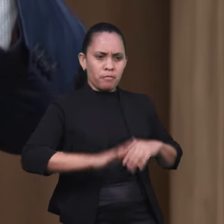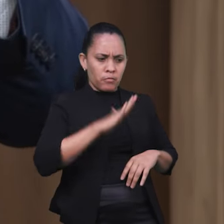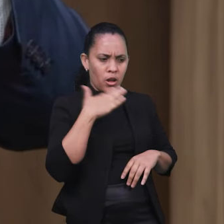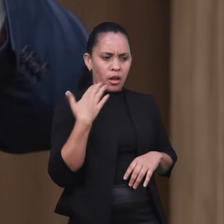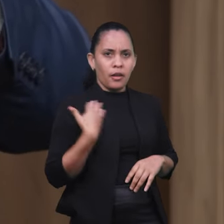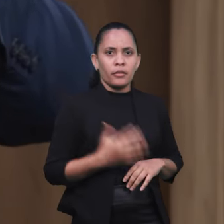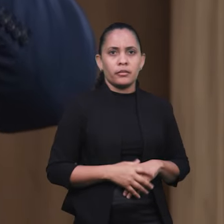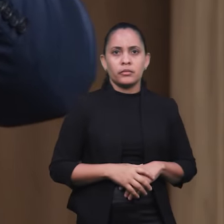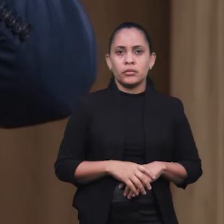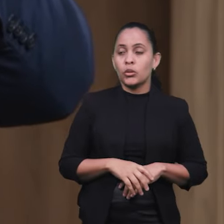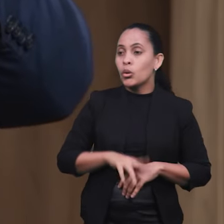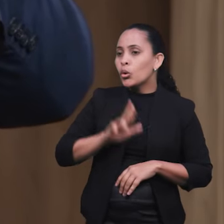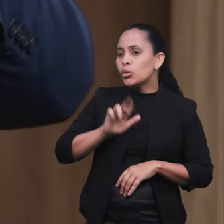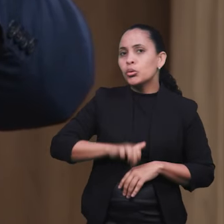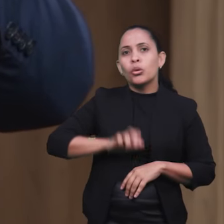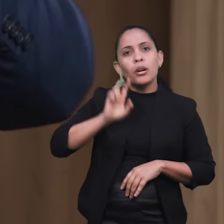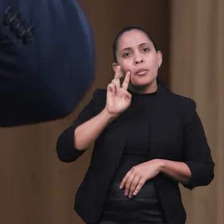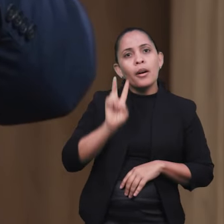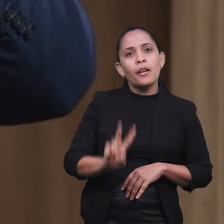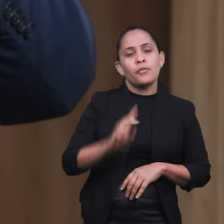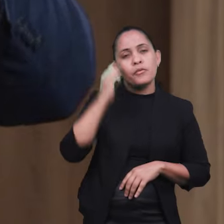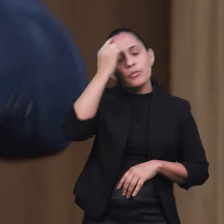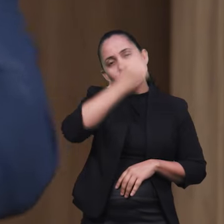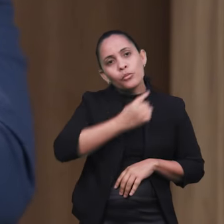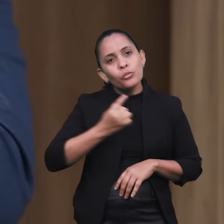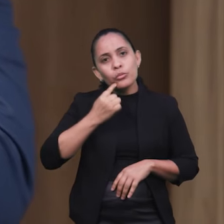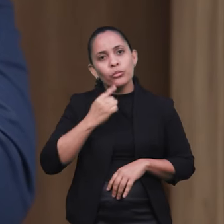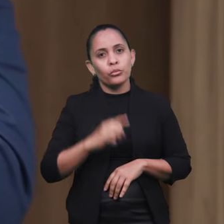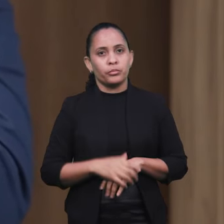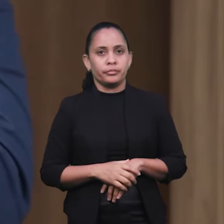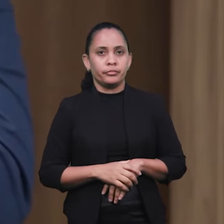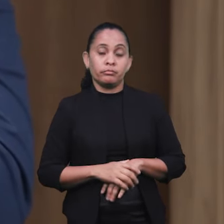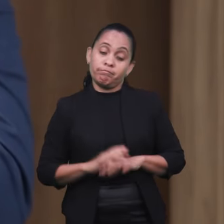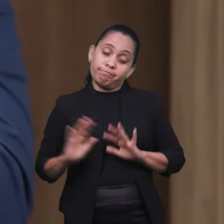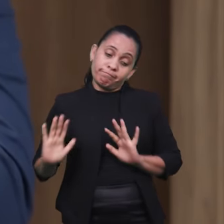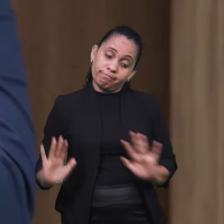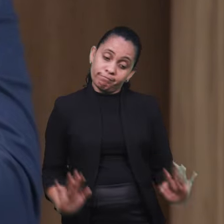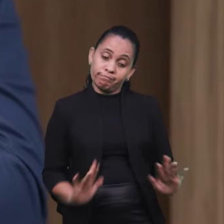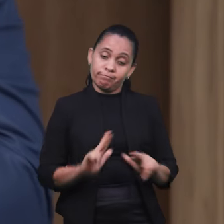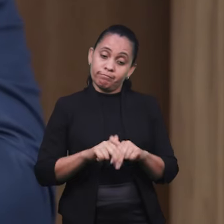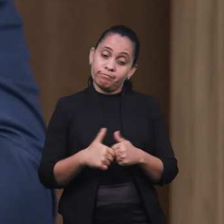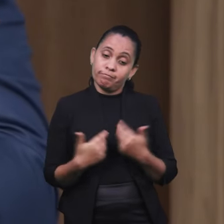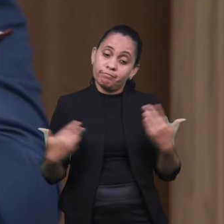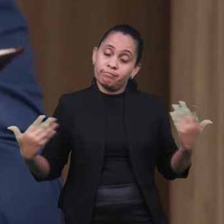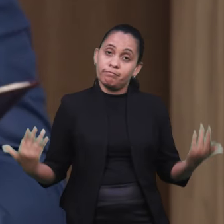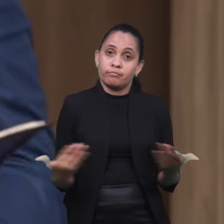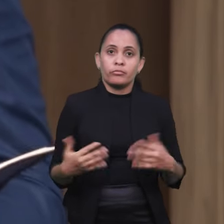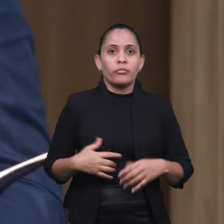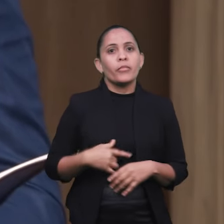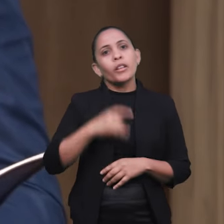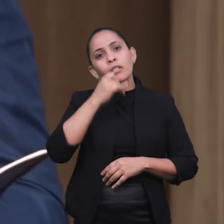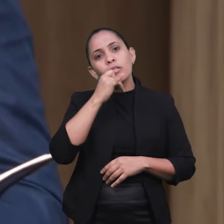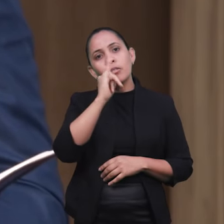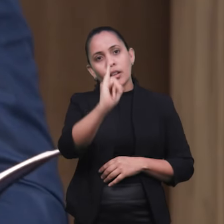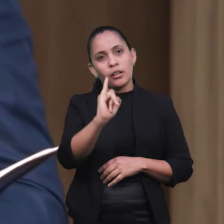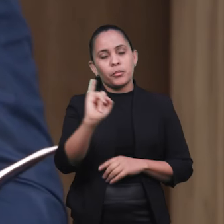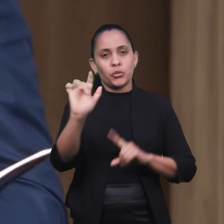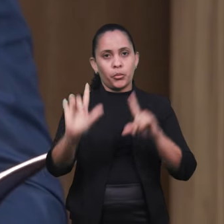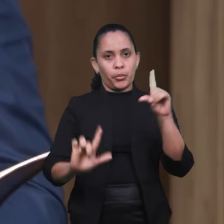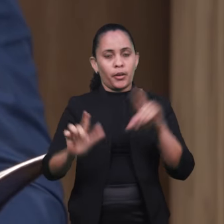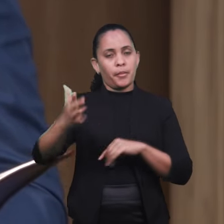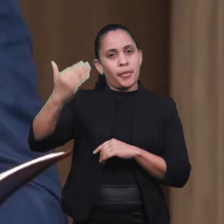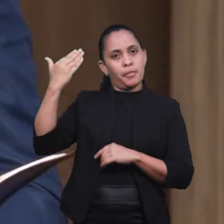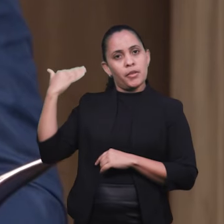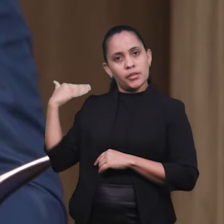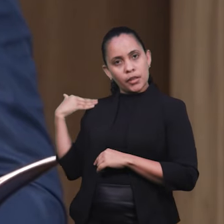bem disseste, nunca mais verei o seu rosto. Portanto, meu querido, como dissemos aqui no